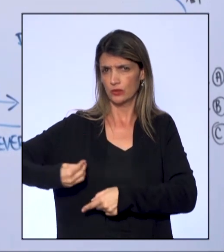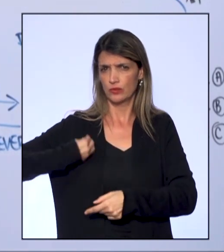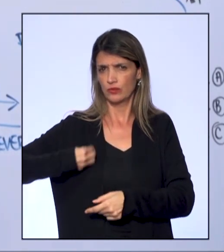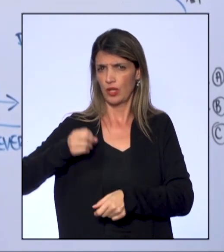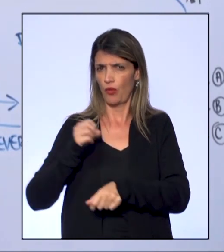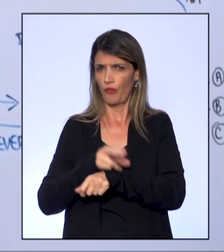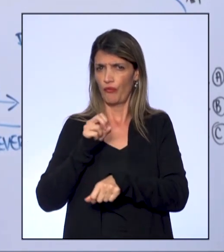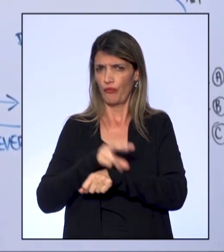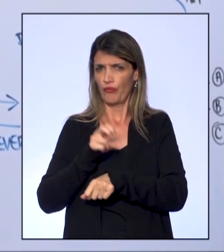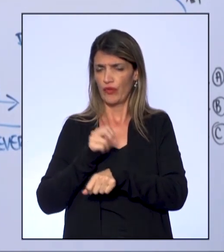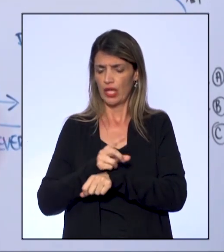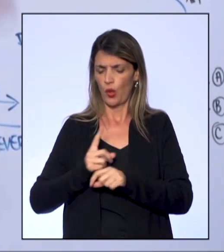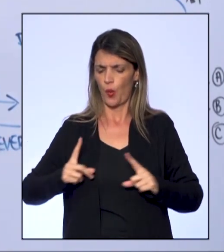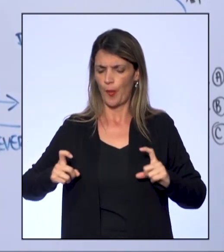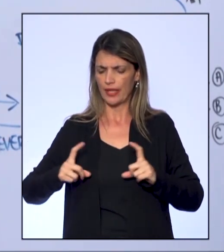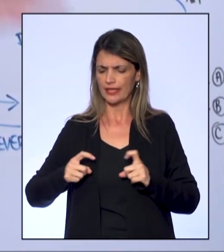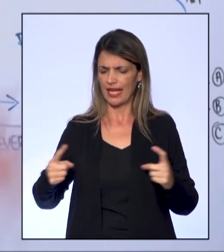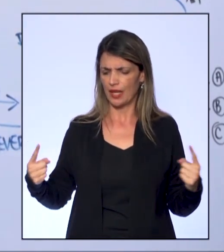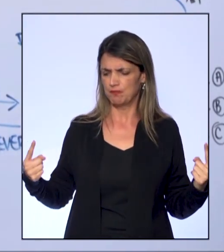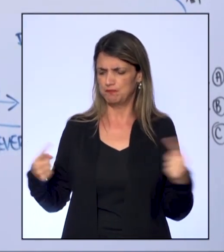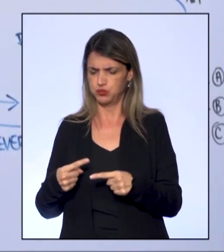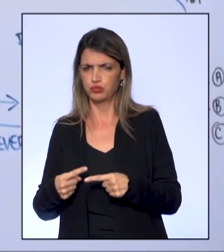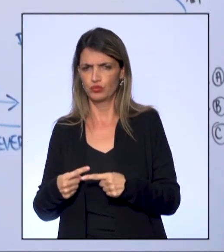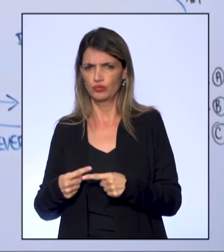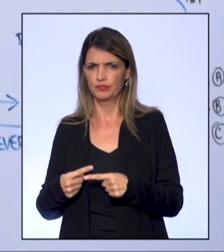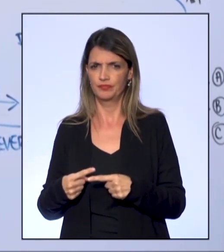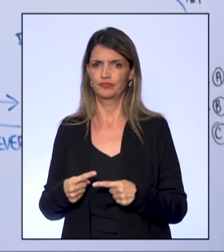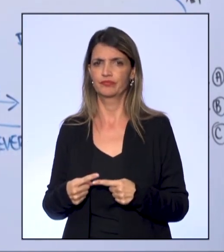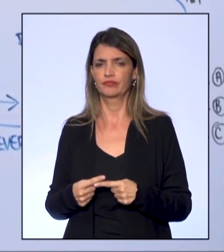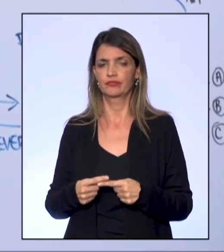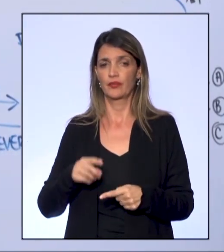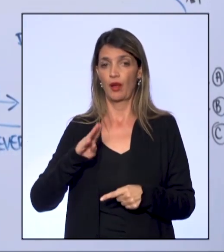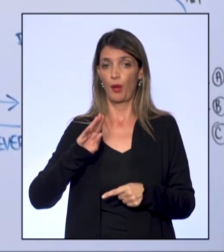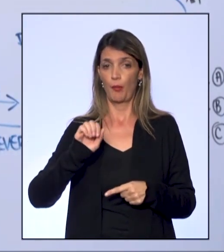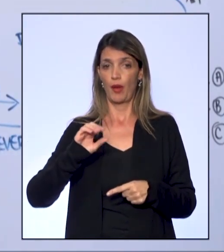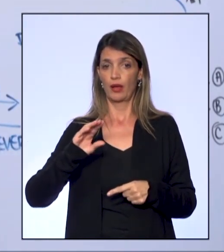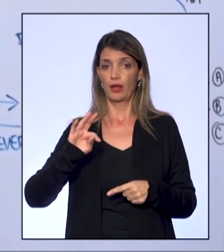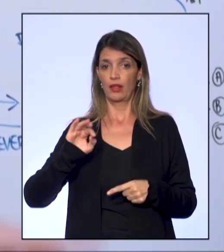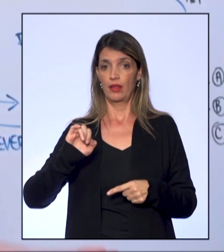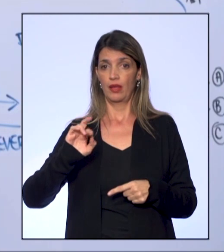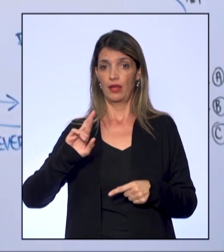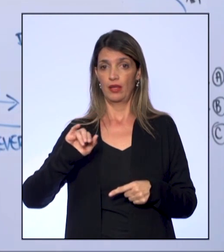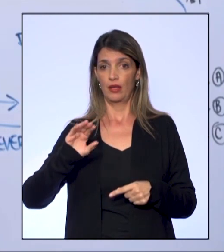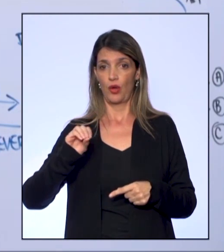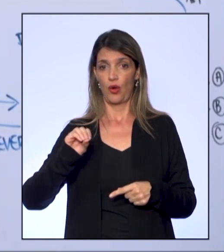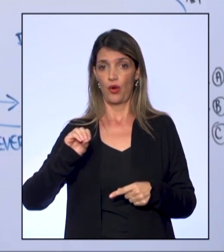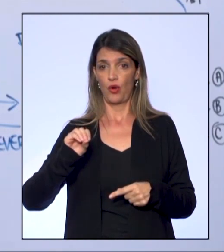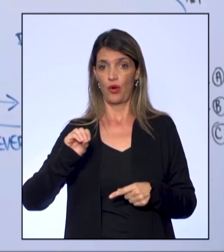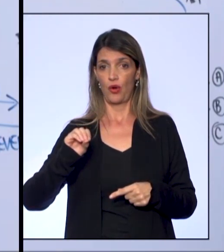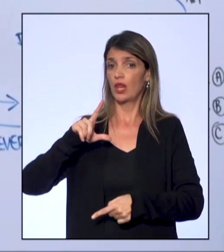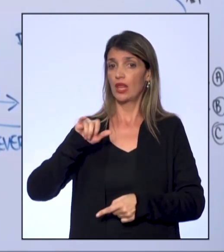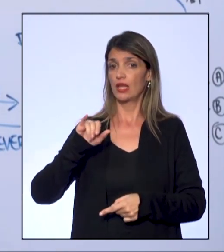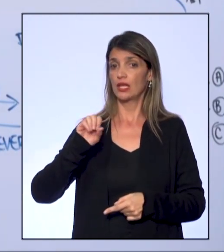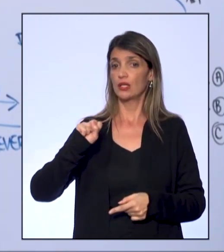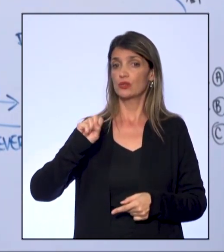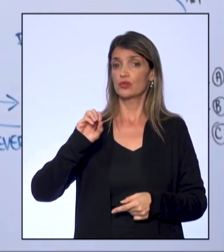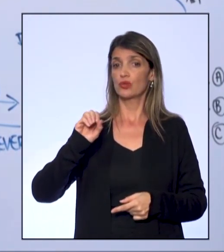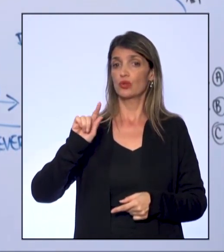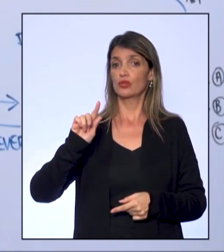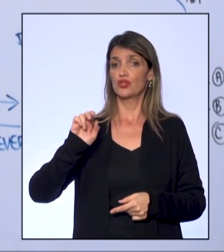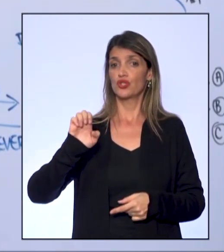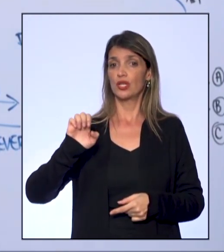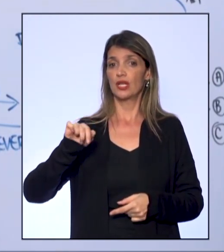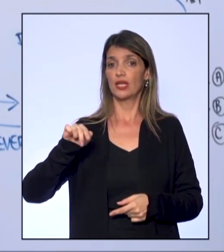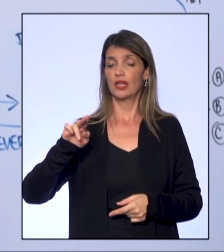que ataca a bactéria. Qual é o nome dele? Bacteriófago T4, ou às vezes a gente chama só de fago T4, tanto faz. Kennedy, é